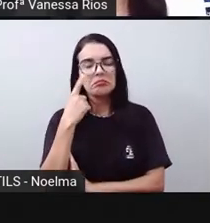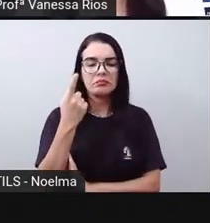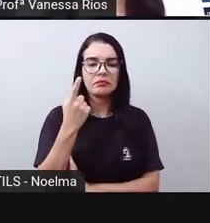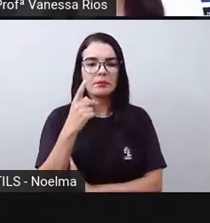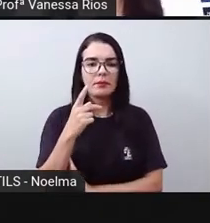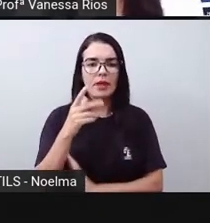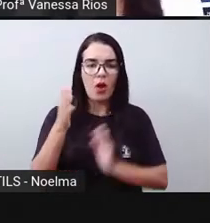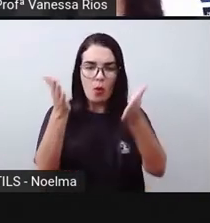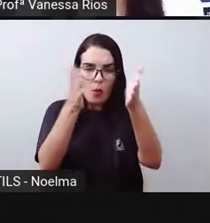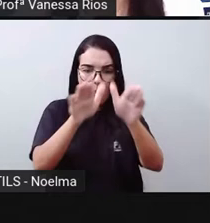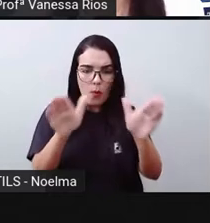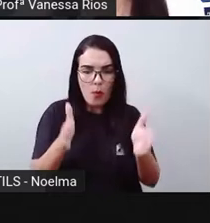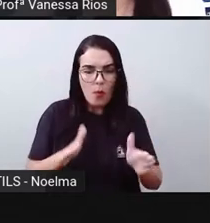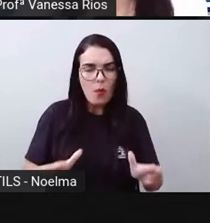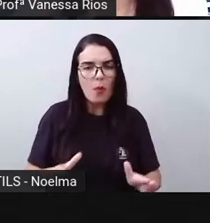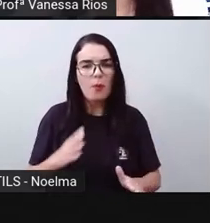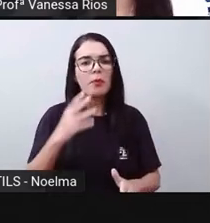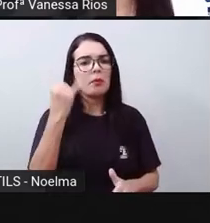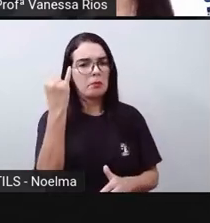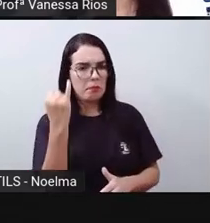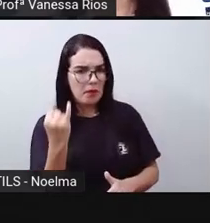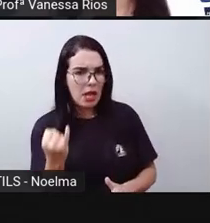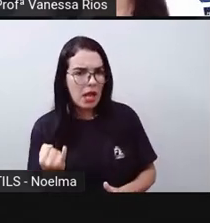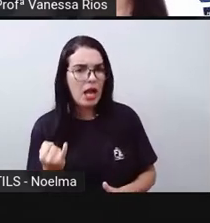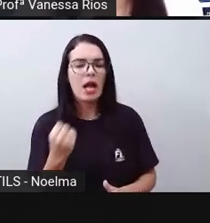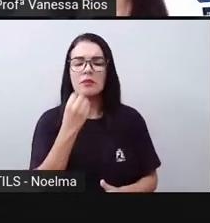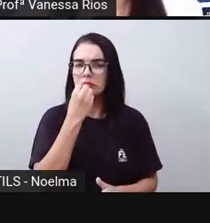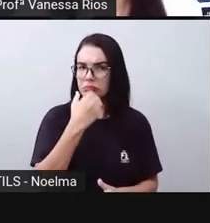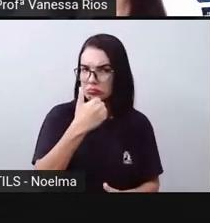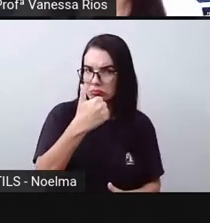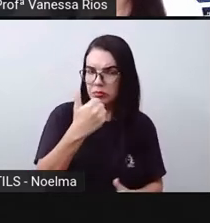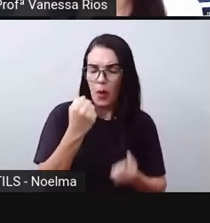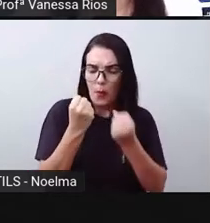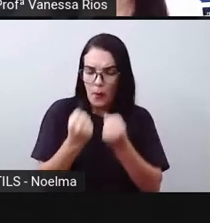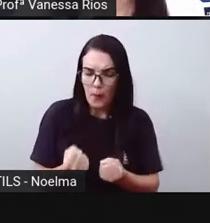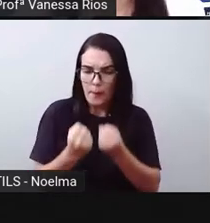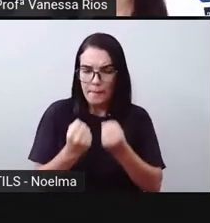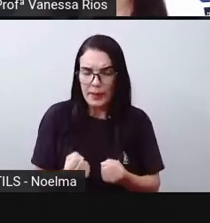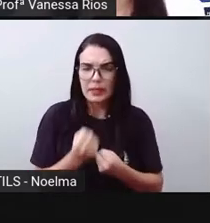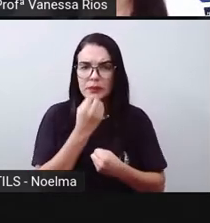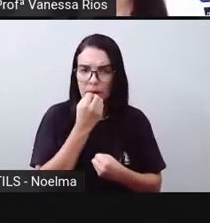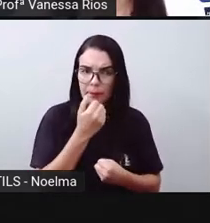em relação ao seu corpo, ela está no peso ideal, aparentemente, não é?